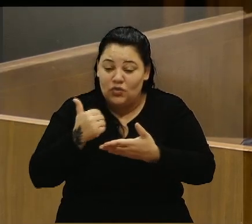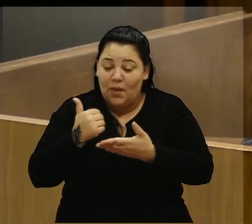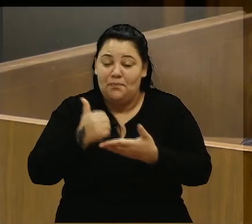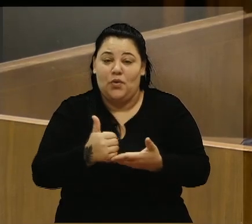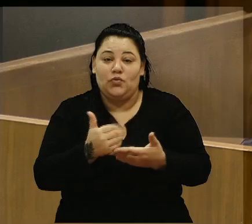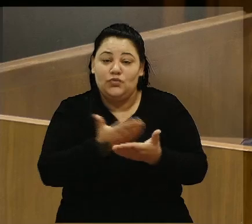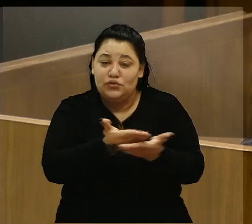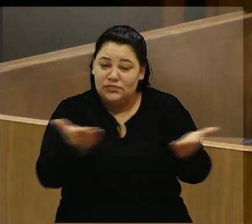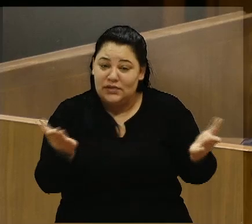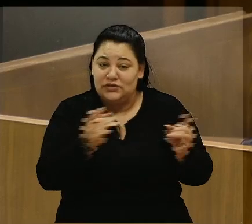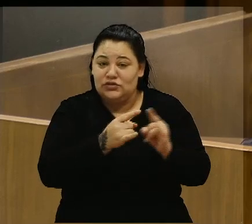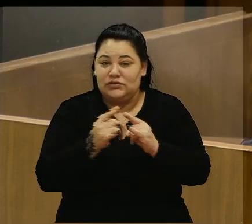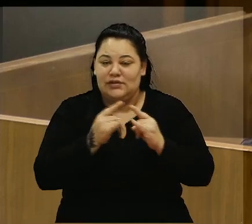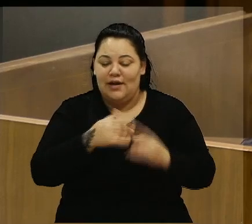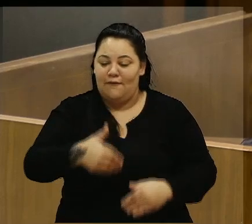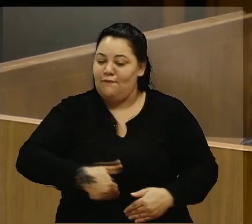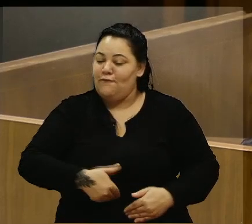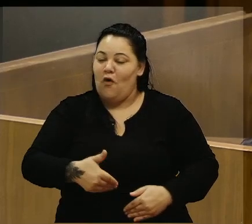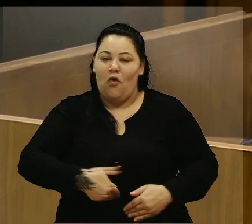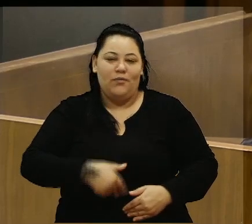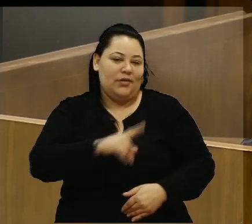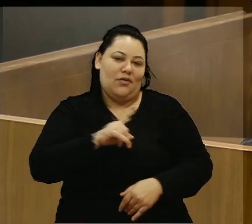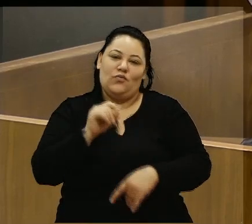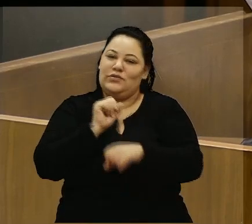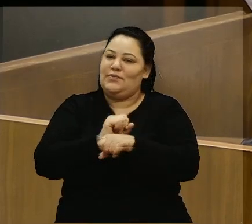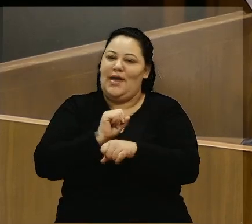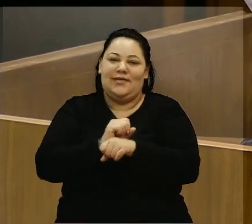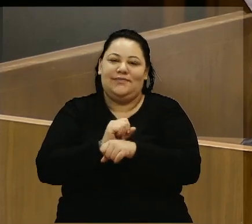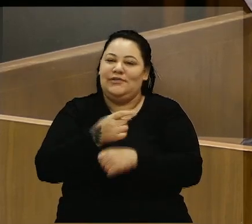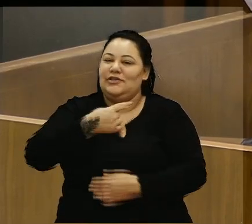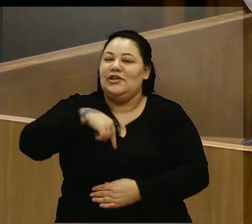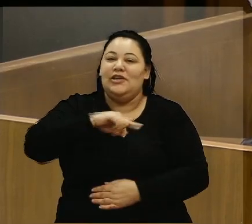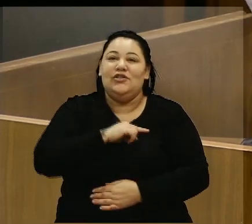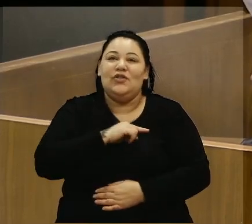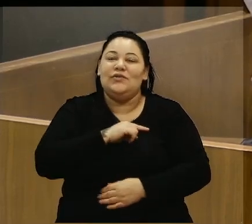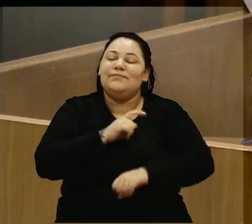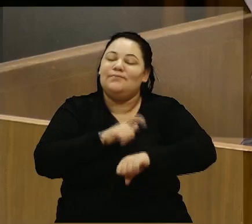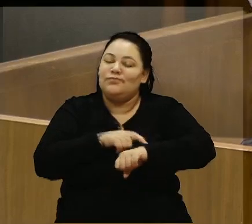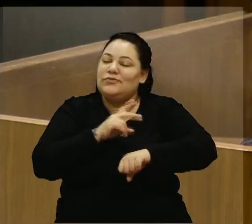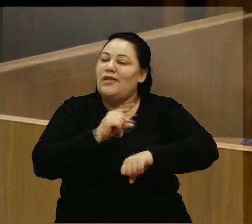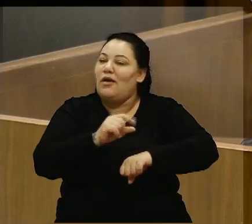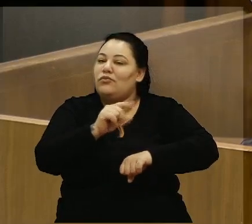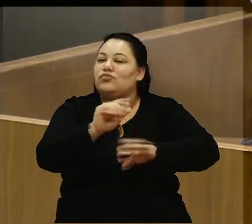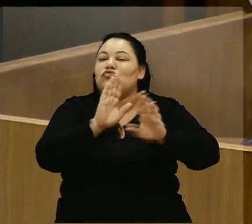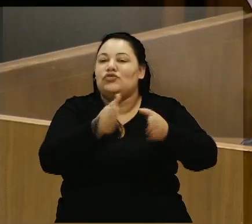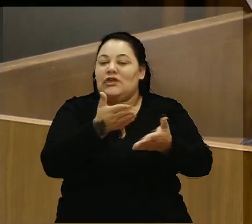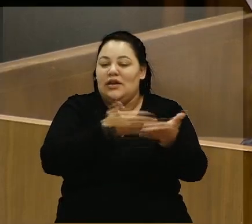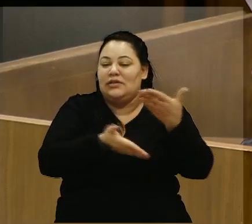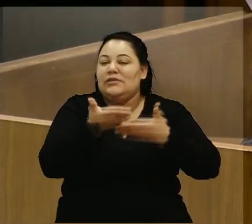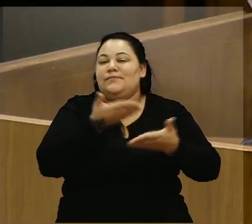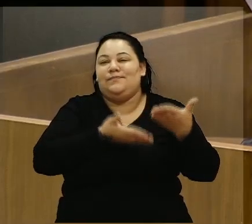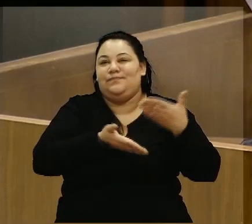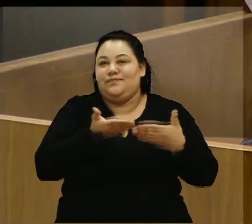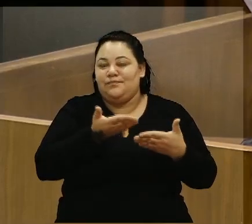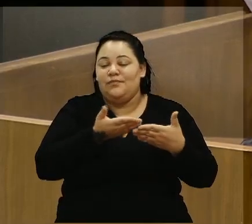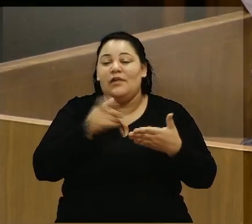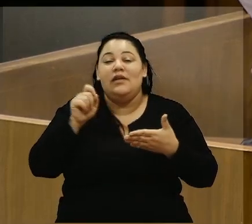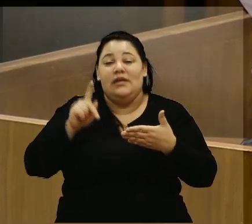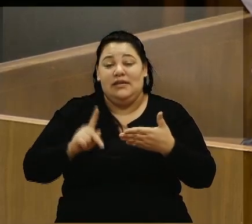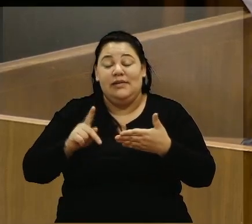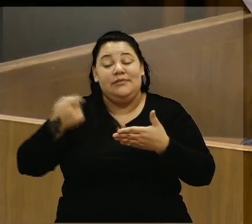institucional. A fome não espera, e nós, há tanto tempo, suprimos lacunas que deveriam ser preenchidas pelo poder